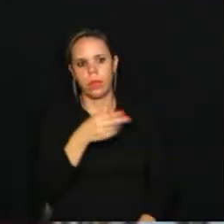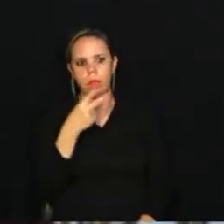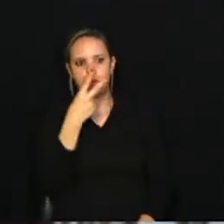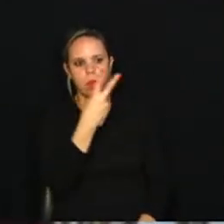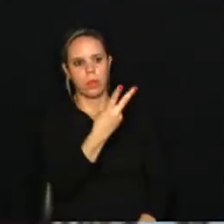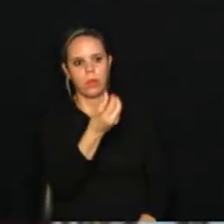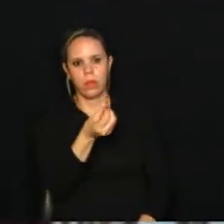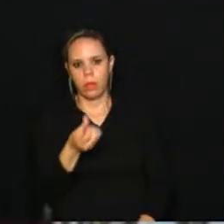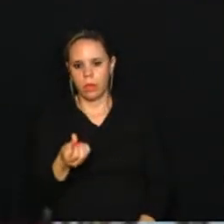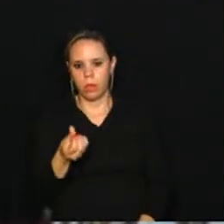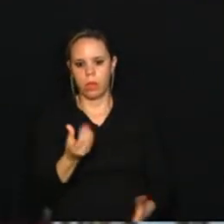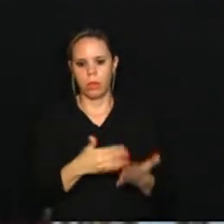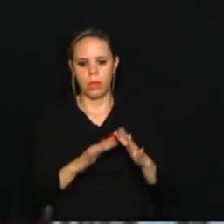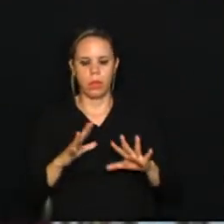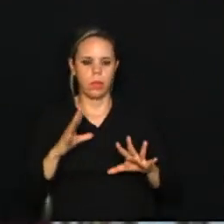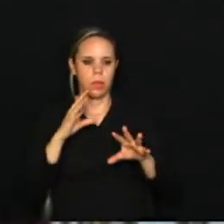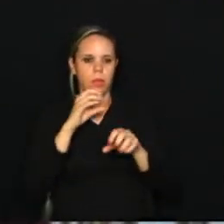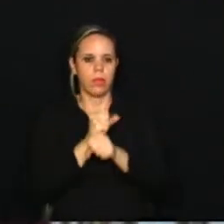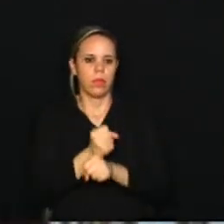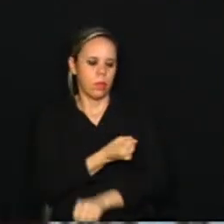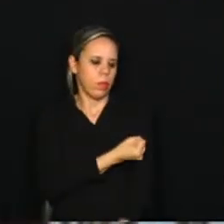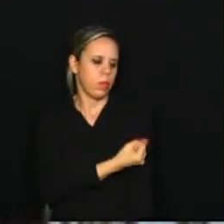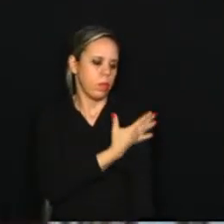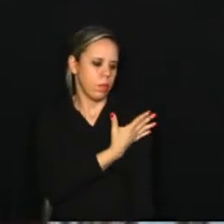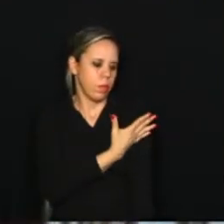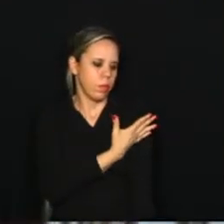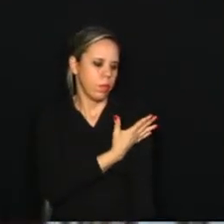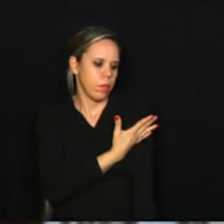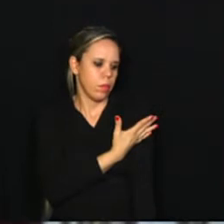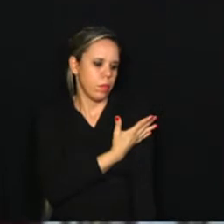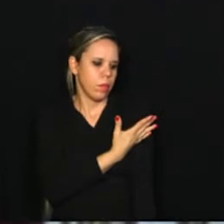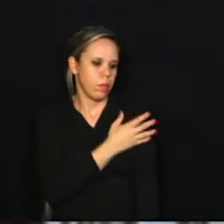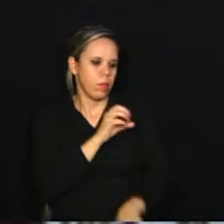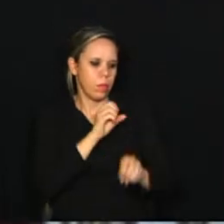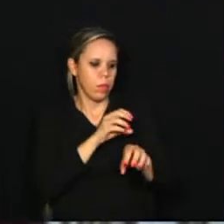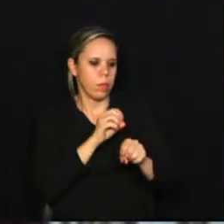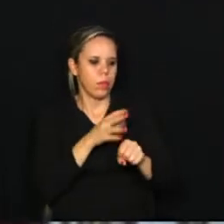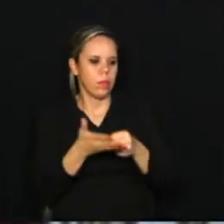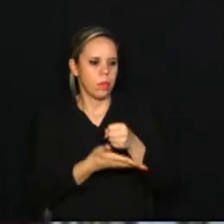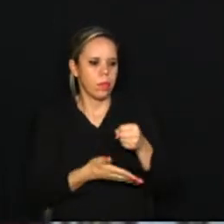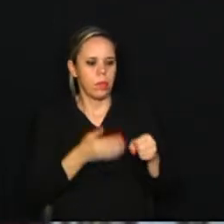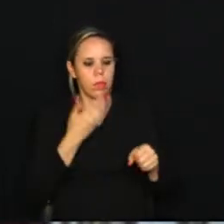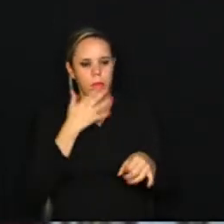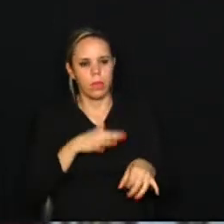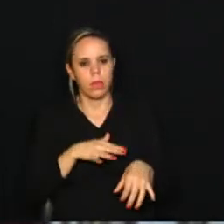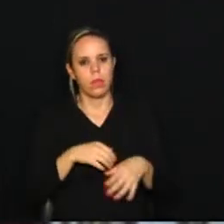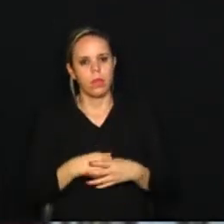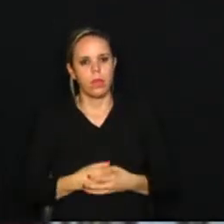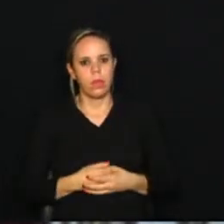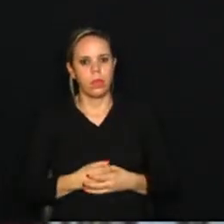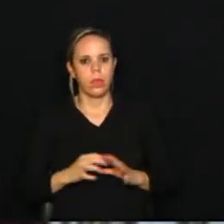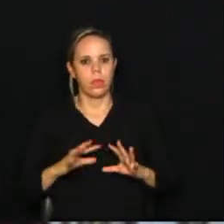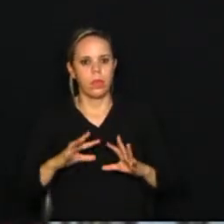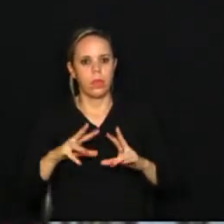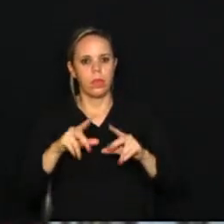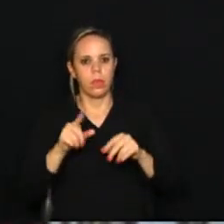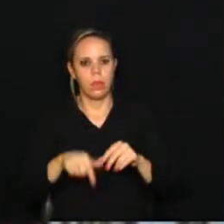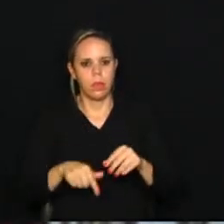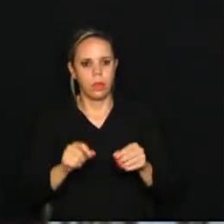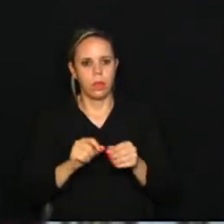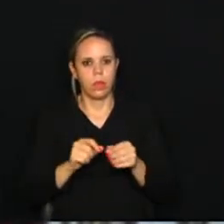206 escolas, somando o ensino fundamental e educação infantil. Todas elas